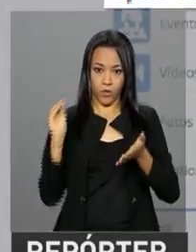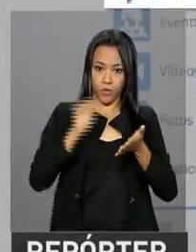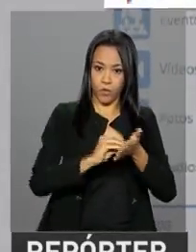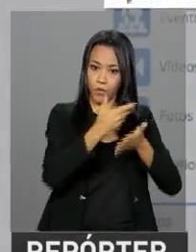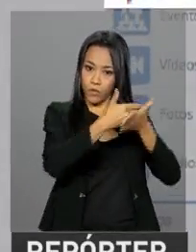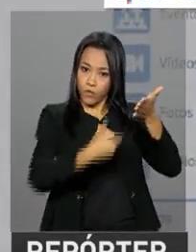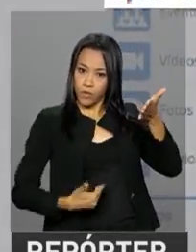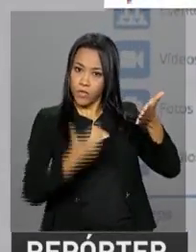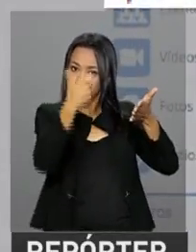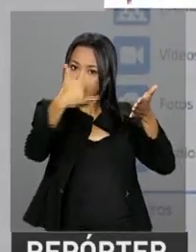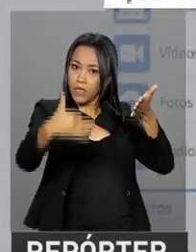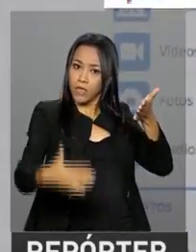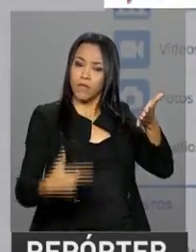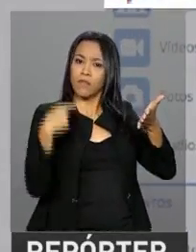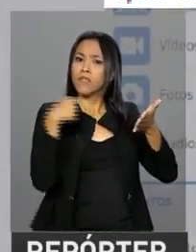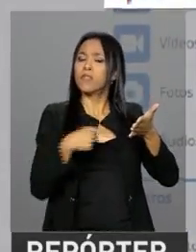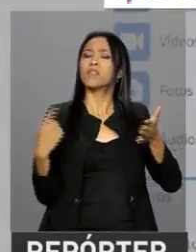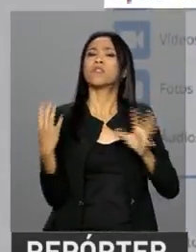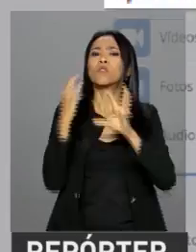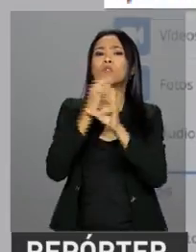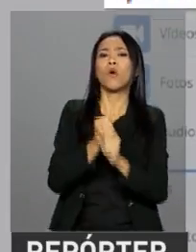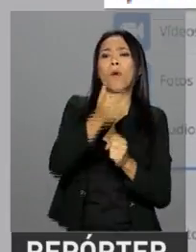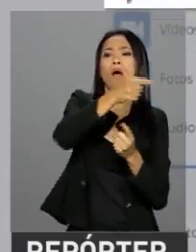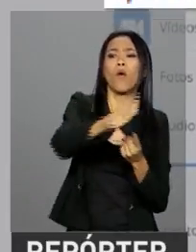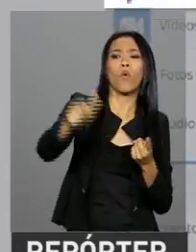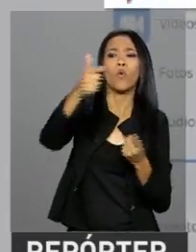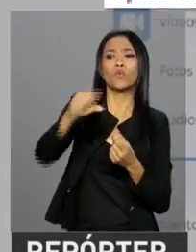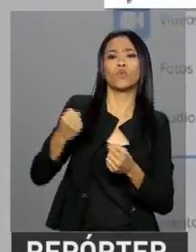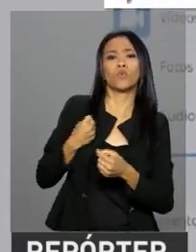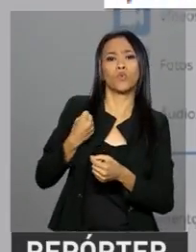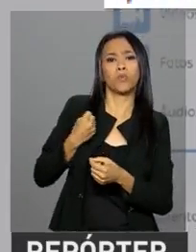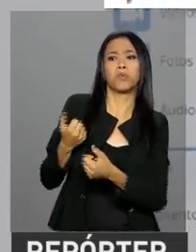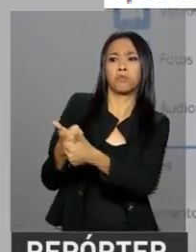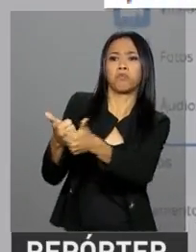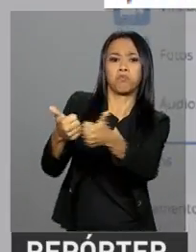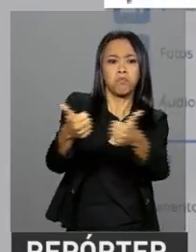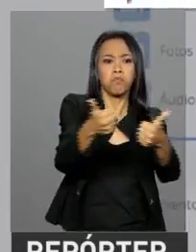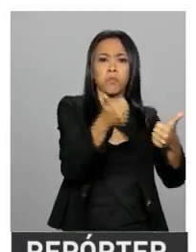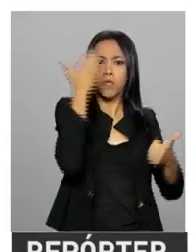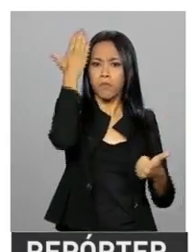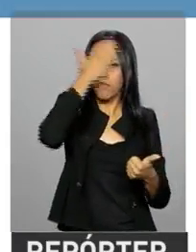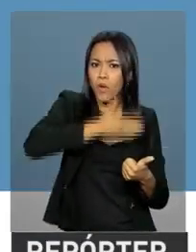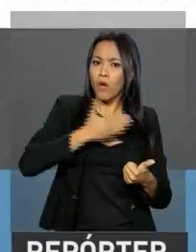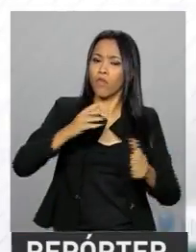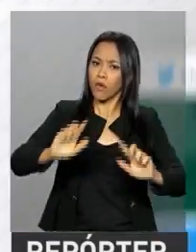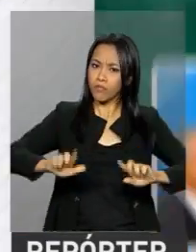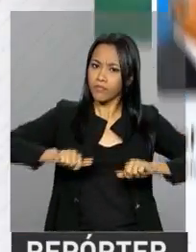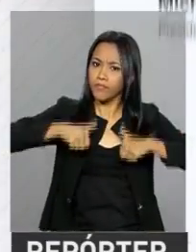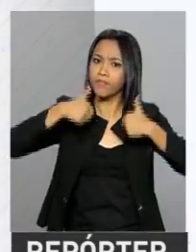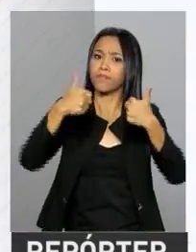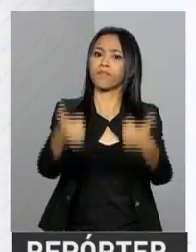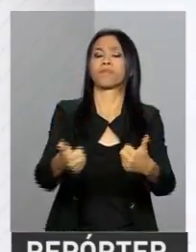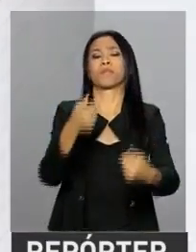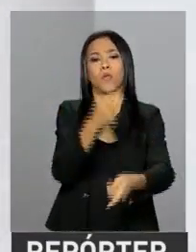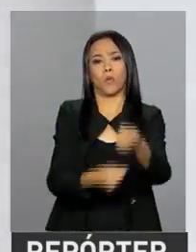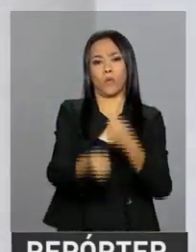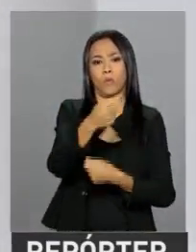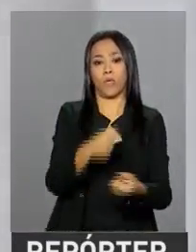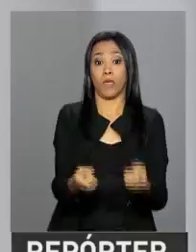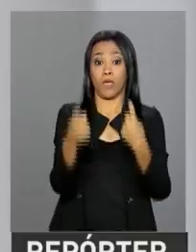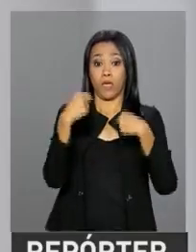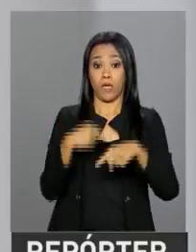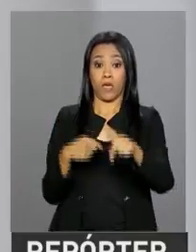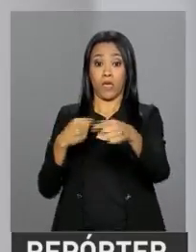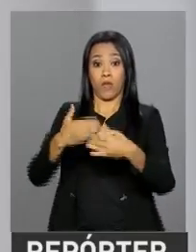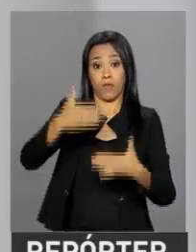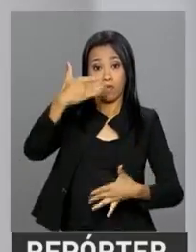se soma a outros números positivos, que mostram a recuperação econômica. Já nas redes sociais, o presidente